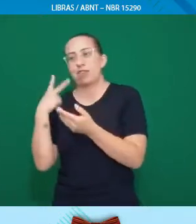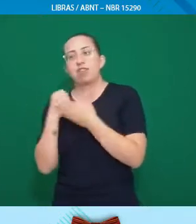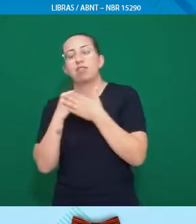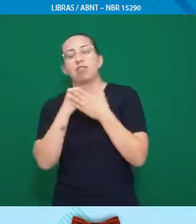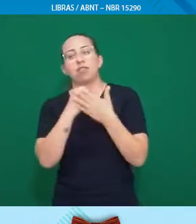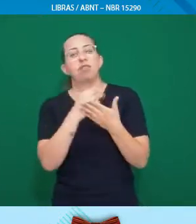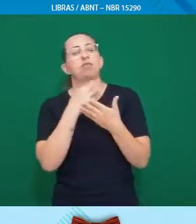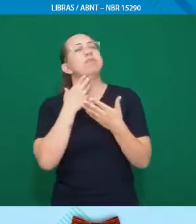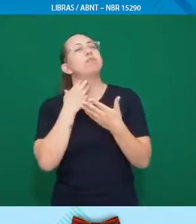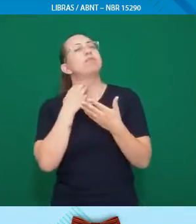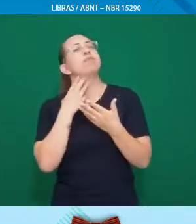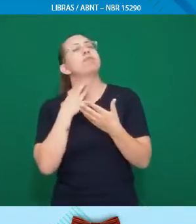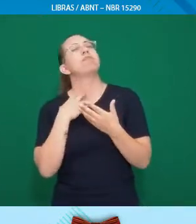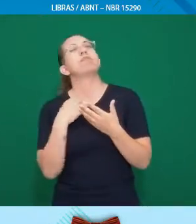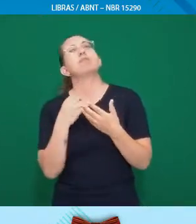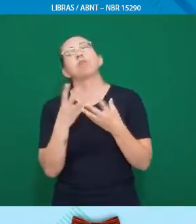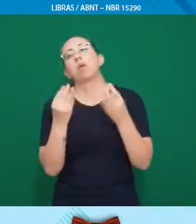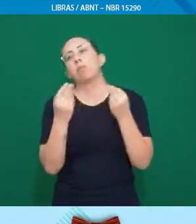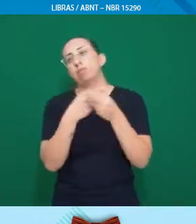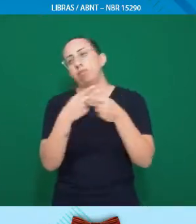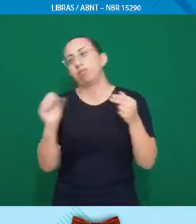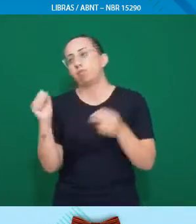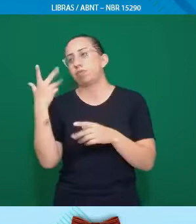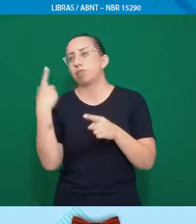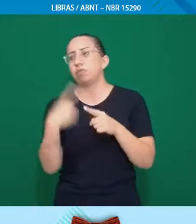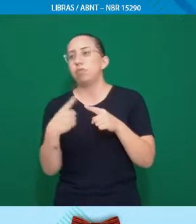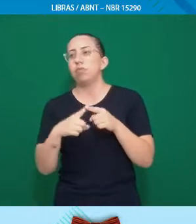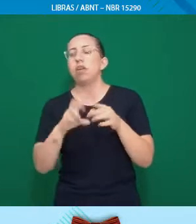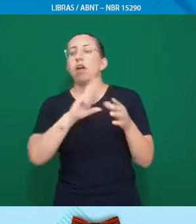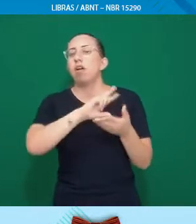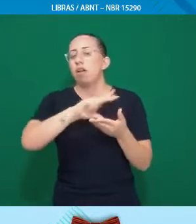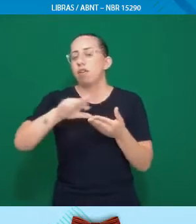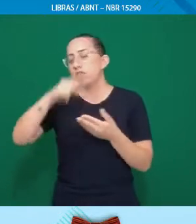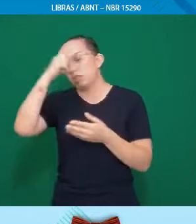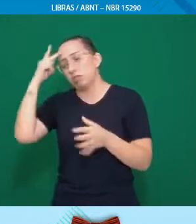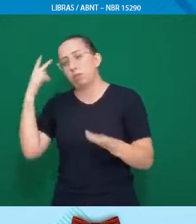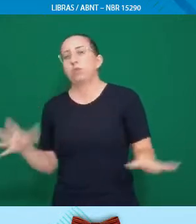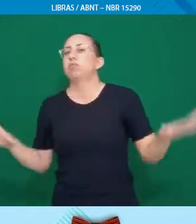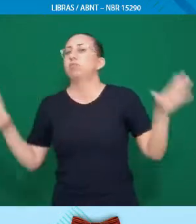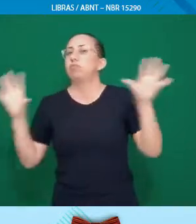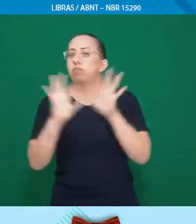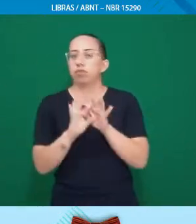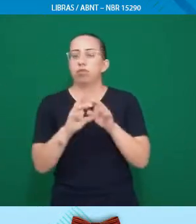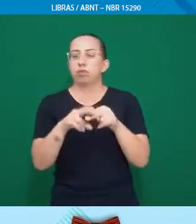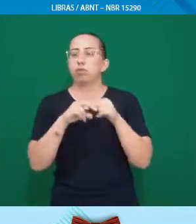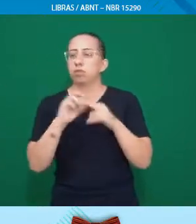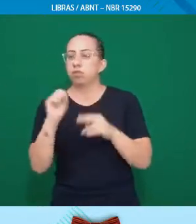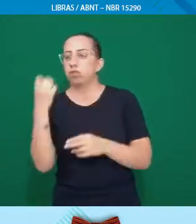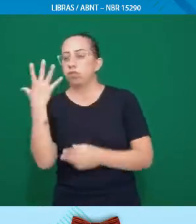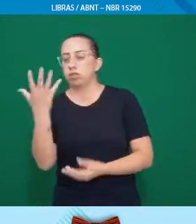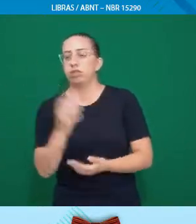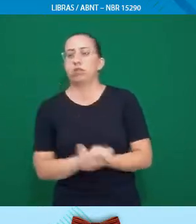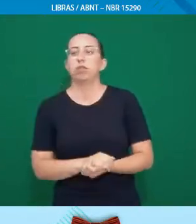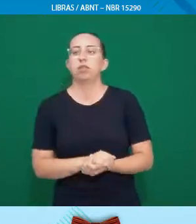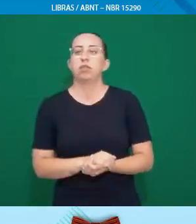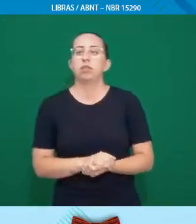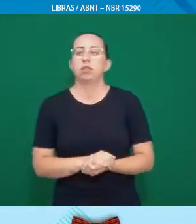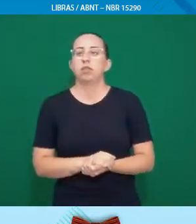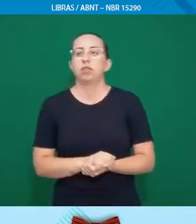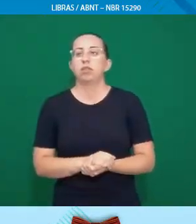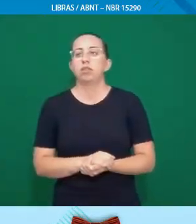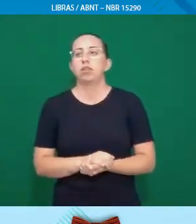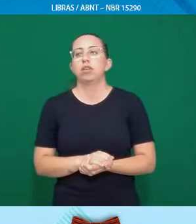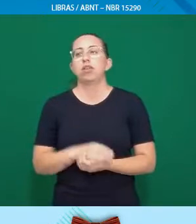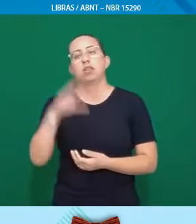muitas coisas acontecerão porque muitas mãos se unido por isso que aconteceu Celina você citou aqui